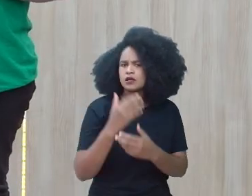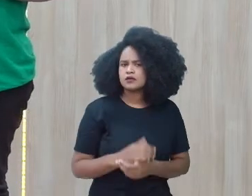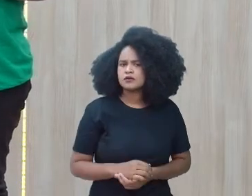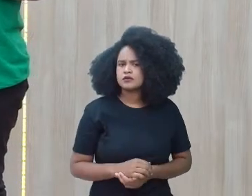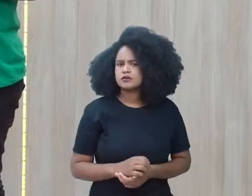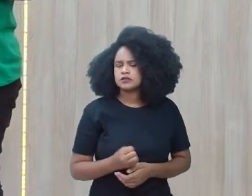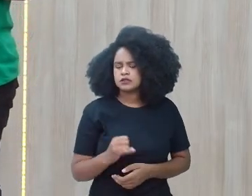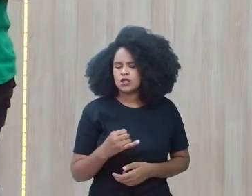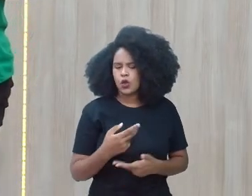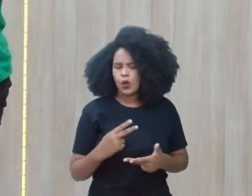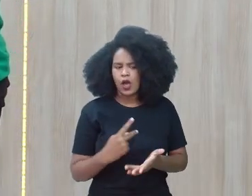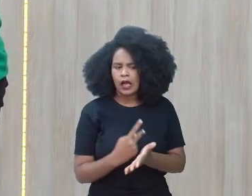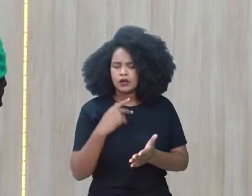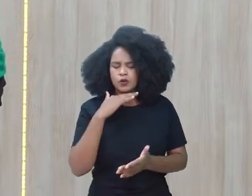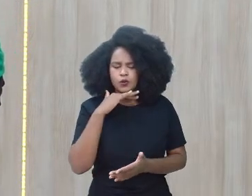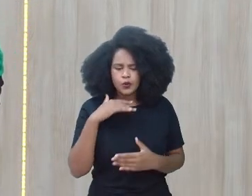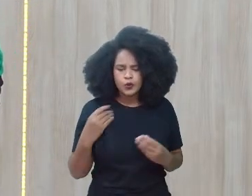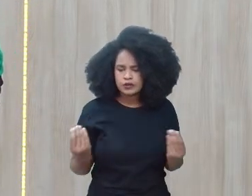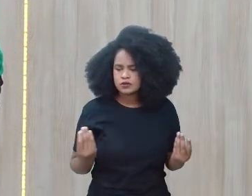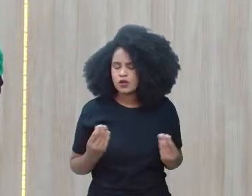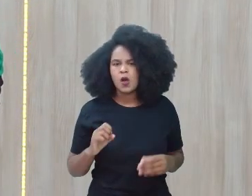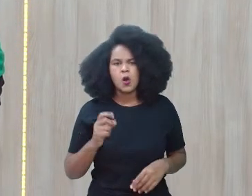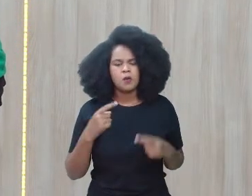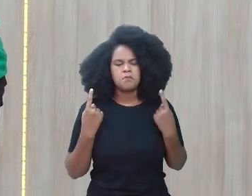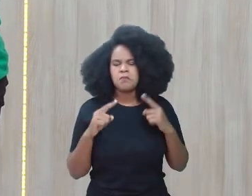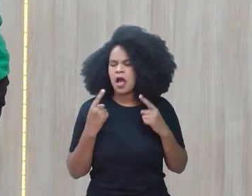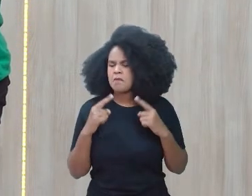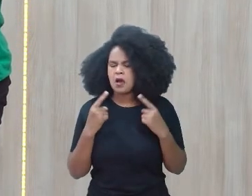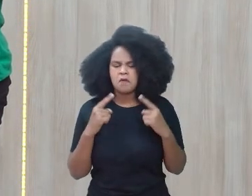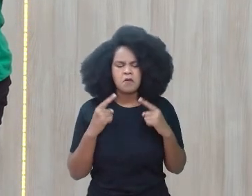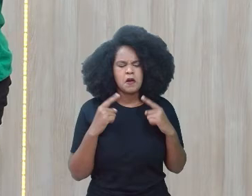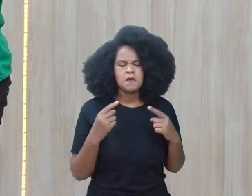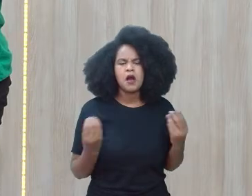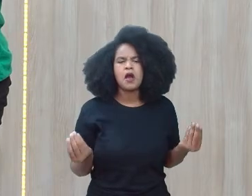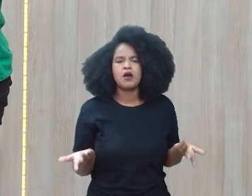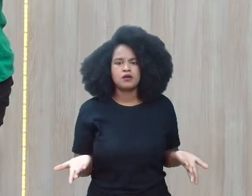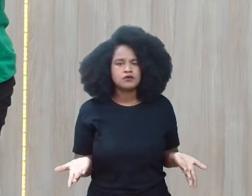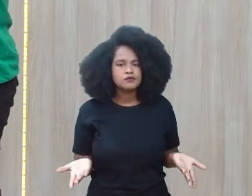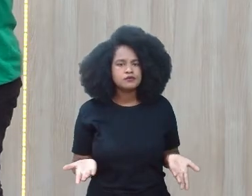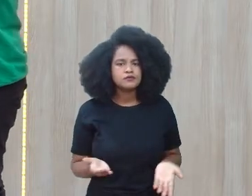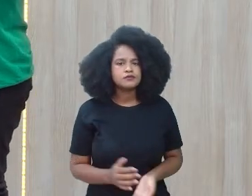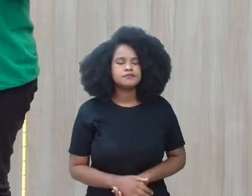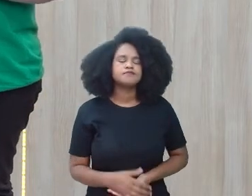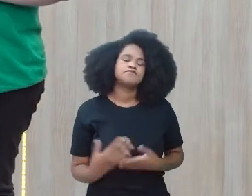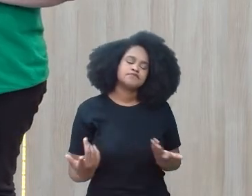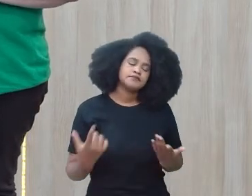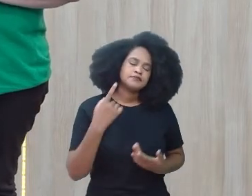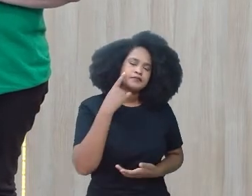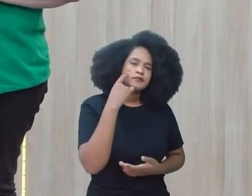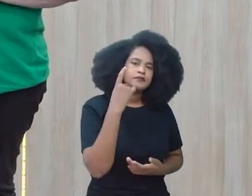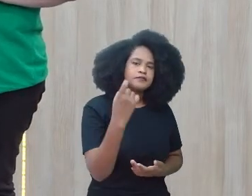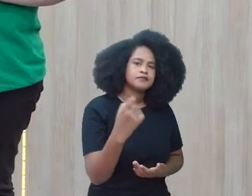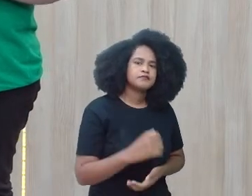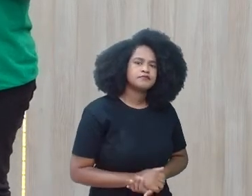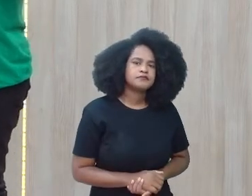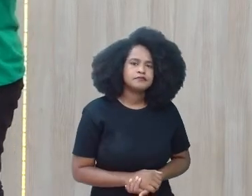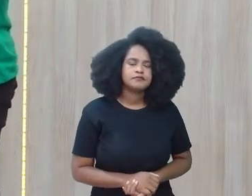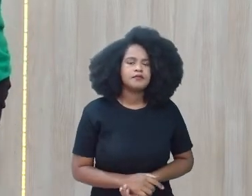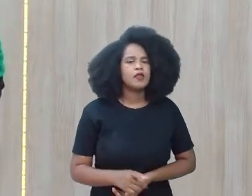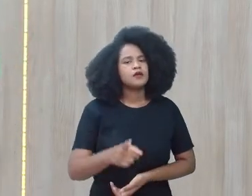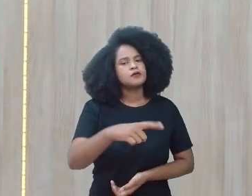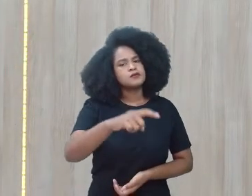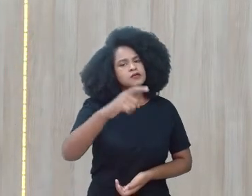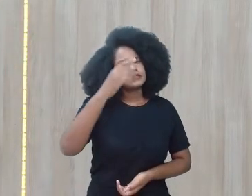estão legais? Ou ficamos reclamando o tempo todo? Isso é interessante pensar. Vocês sabiam